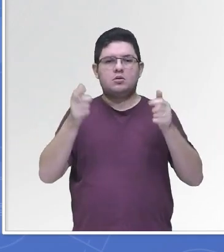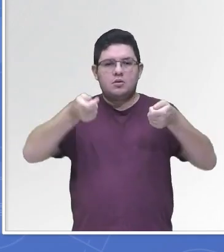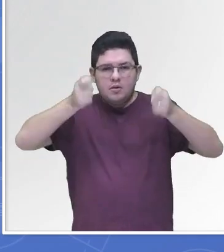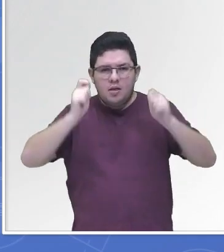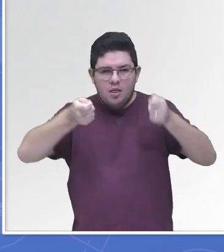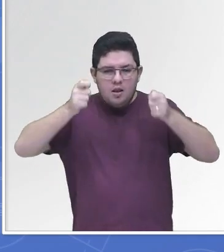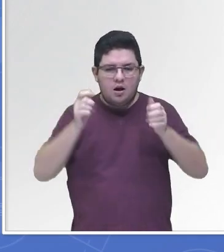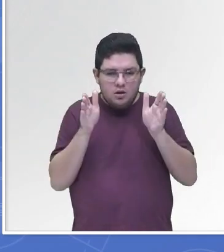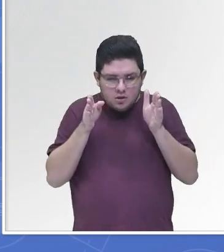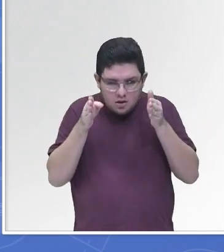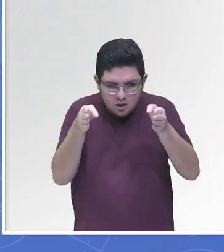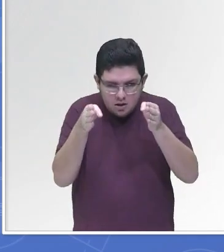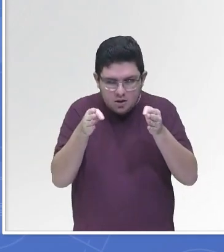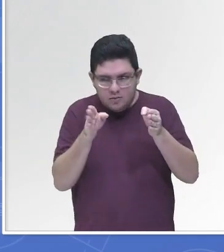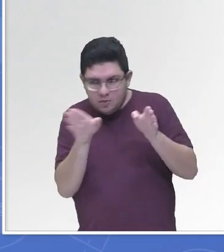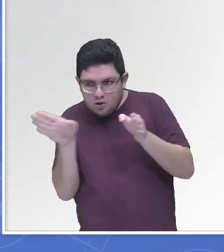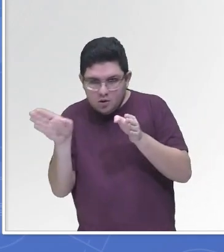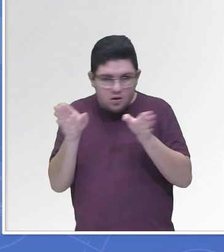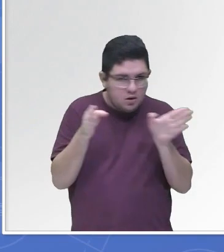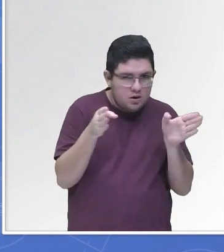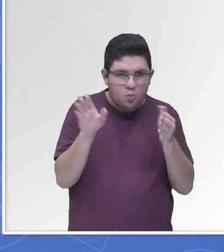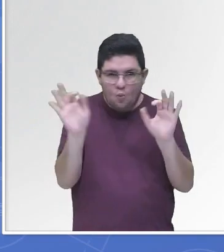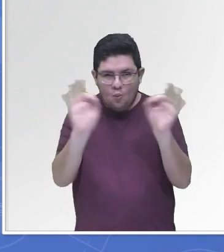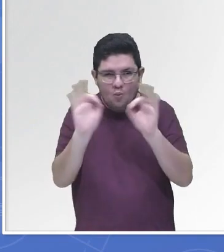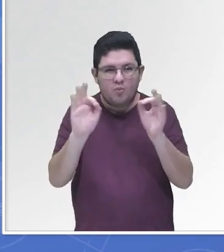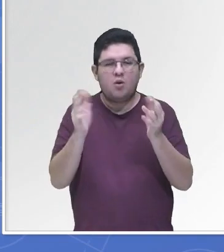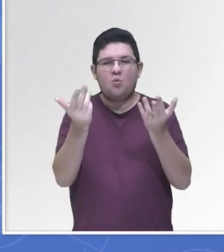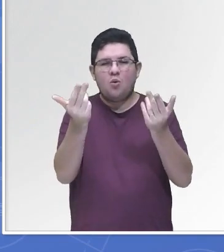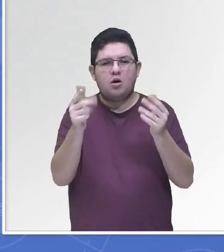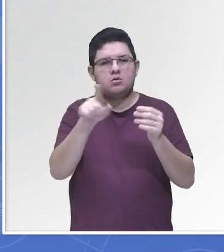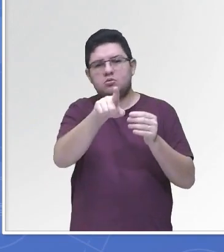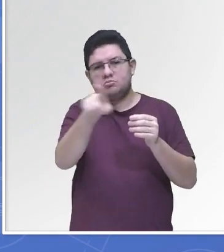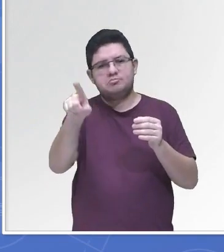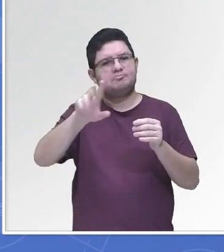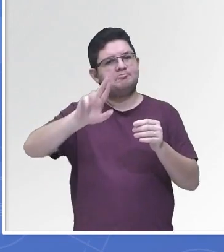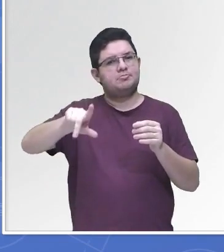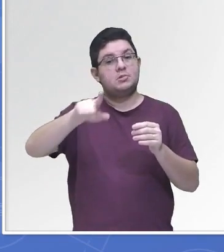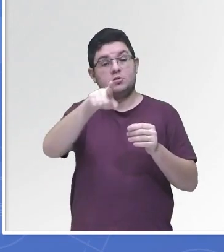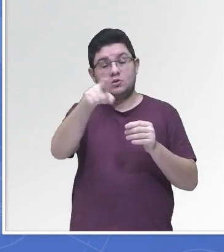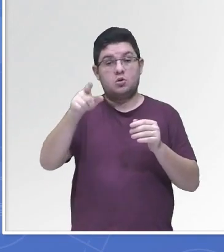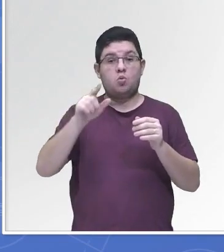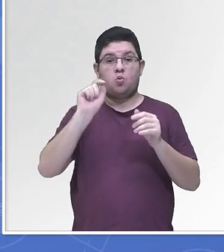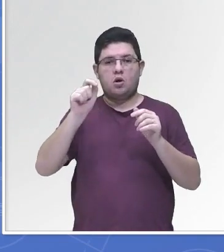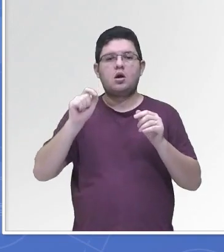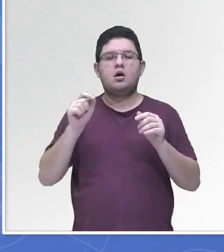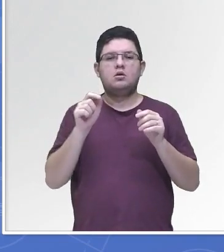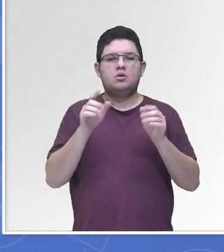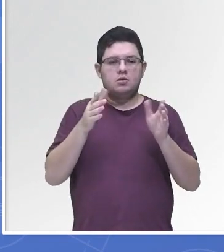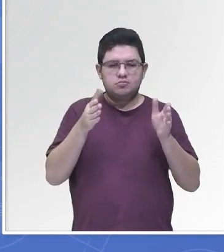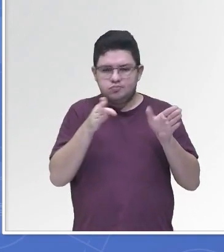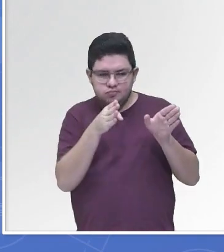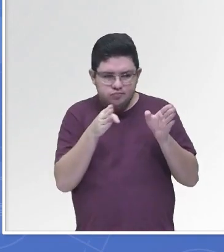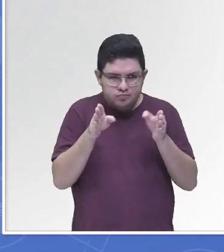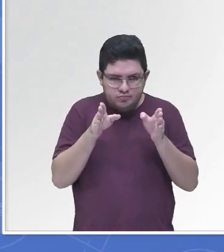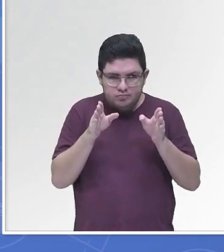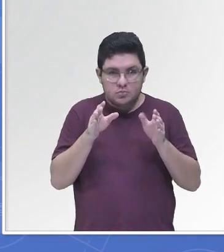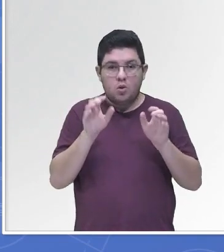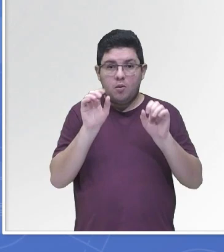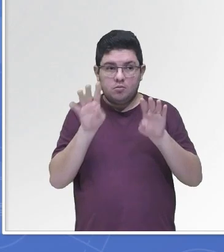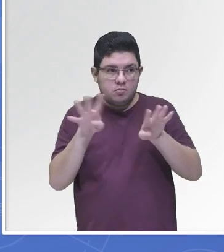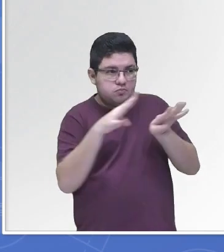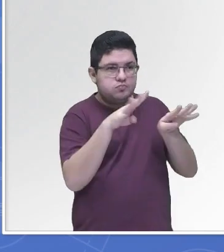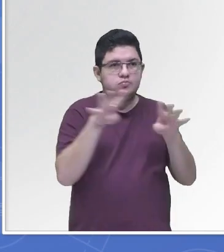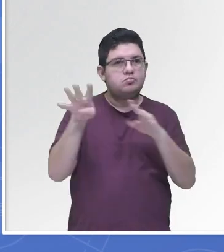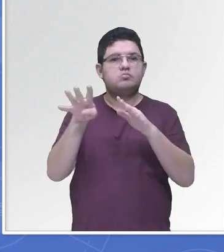para um lado nem para o outro, porque senão ele perde o foco. É isso que vocês vão ter que aprender a fazer também. Tirar essa viseira, porque quando vocês tiram